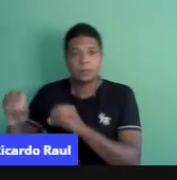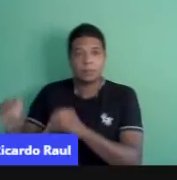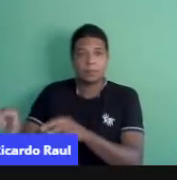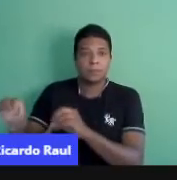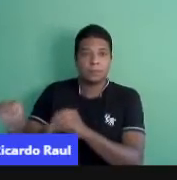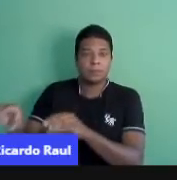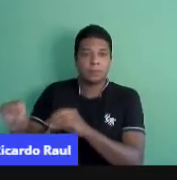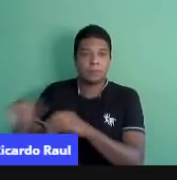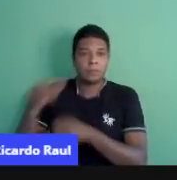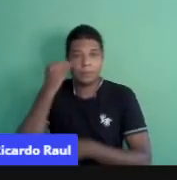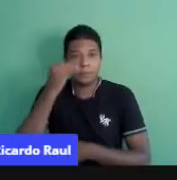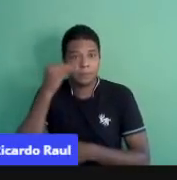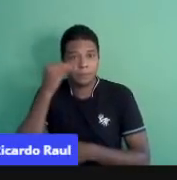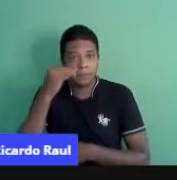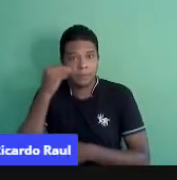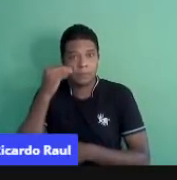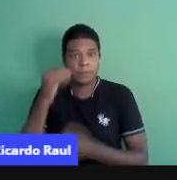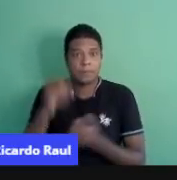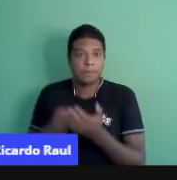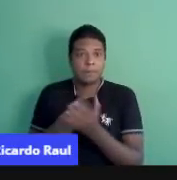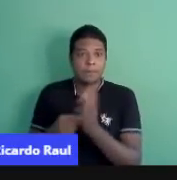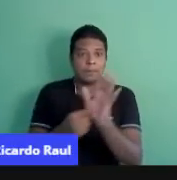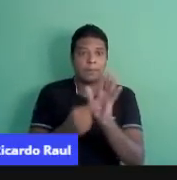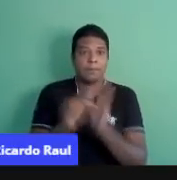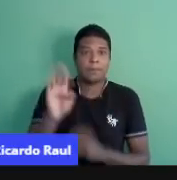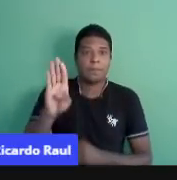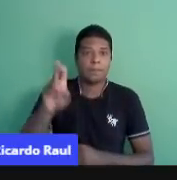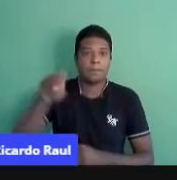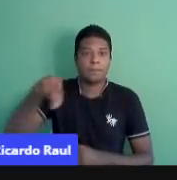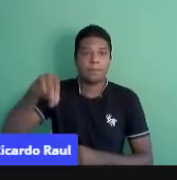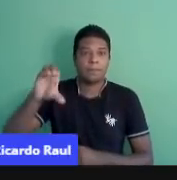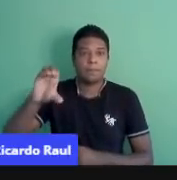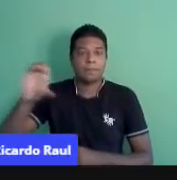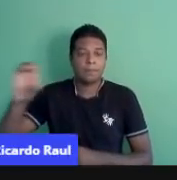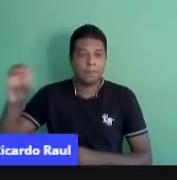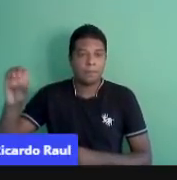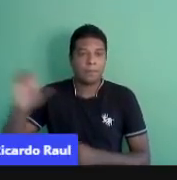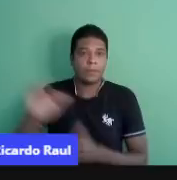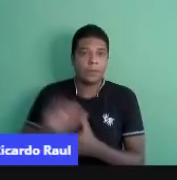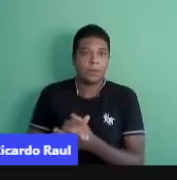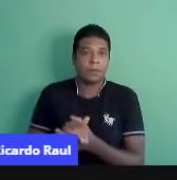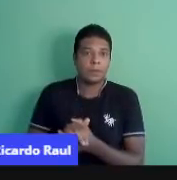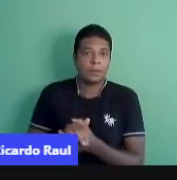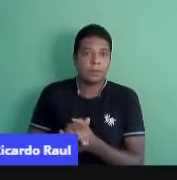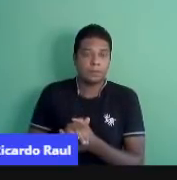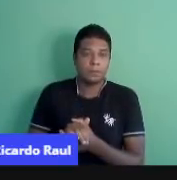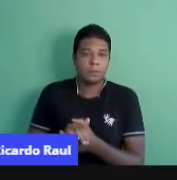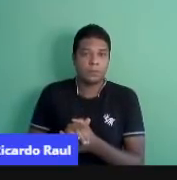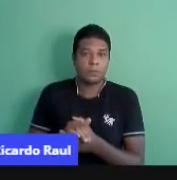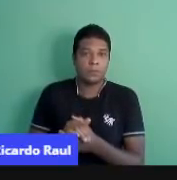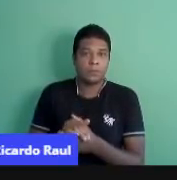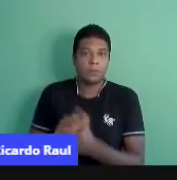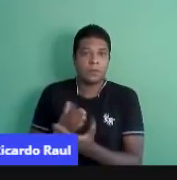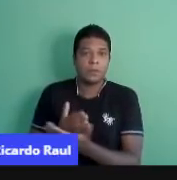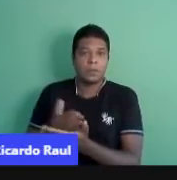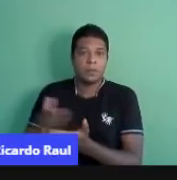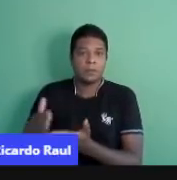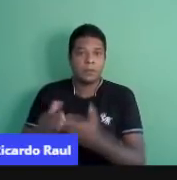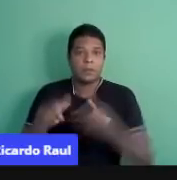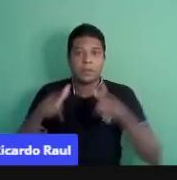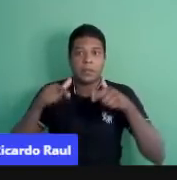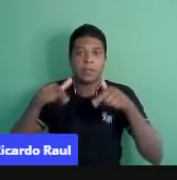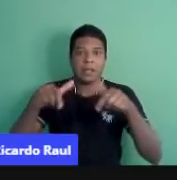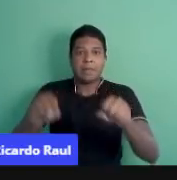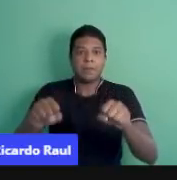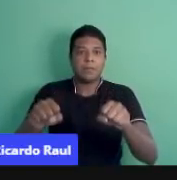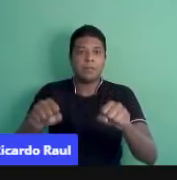de experiências que aparecem na BNCC, partindo da sua linguagem. Um professor de dança, ele vai